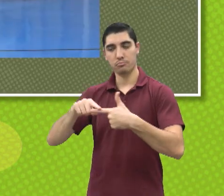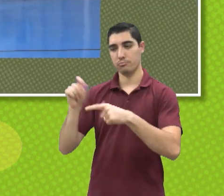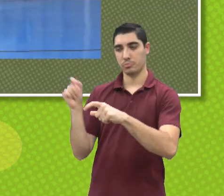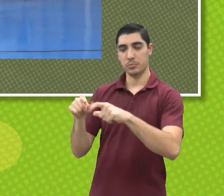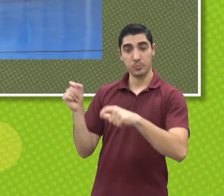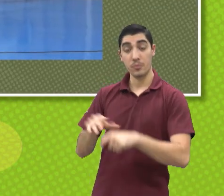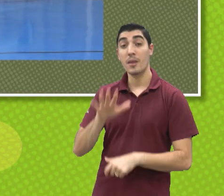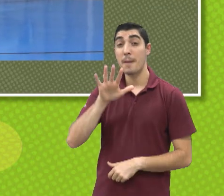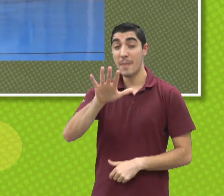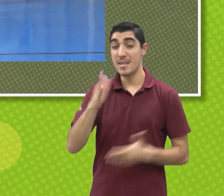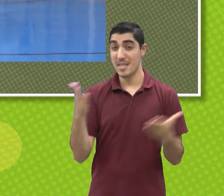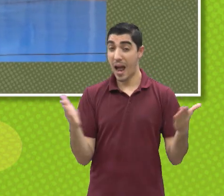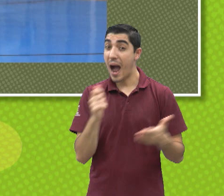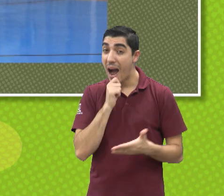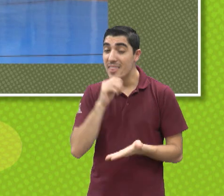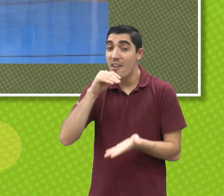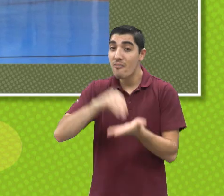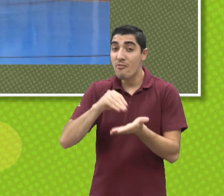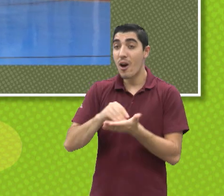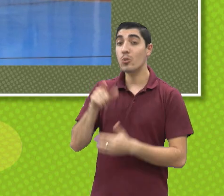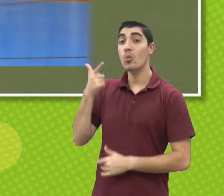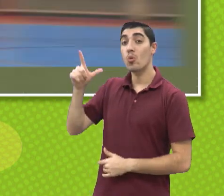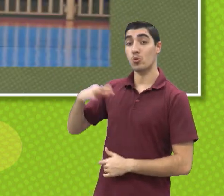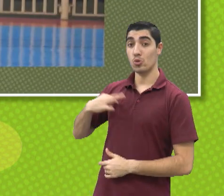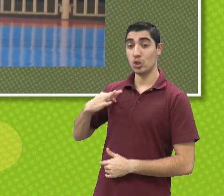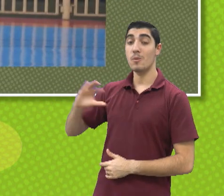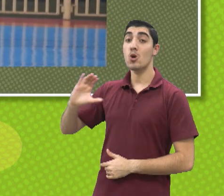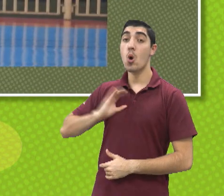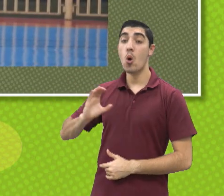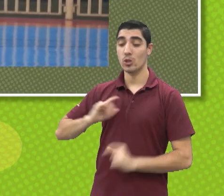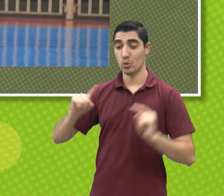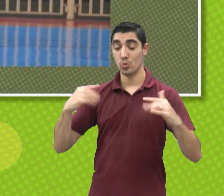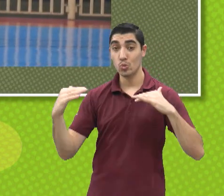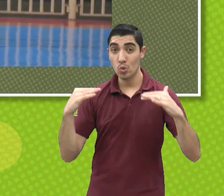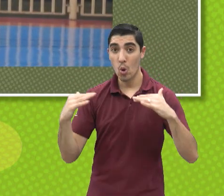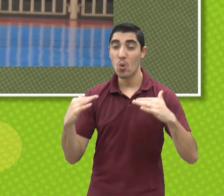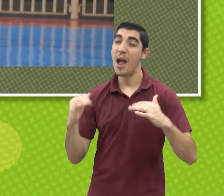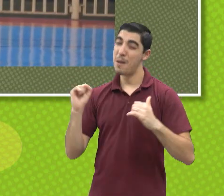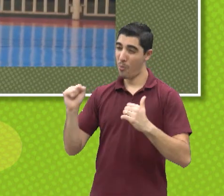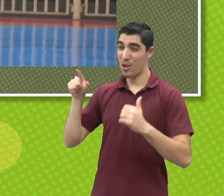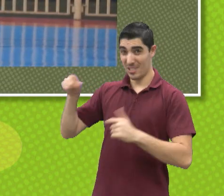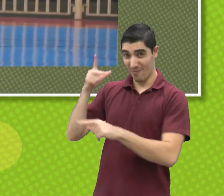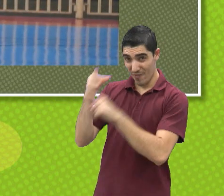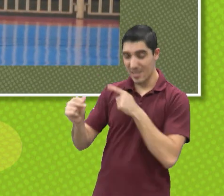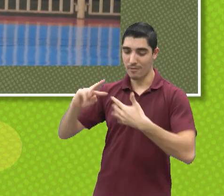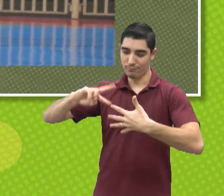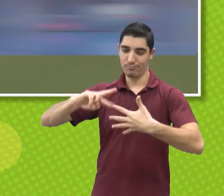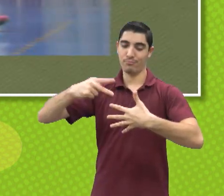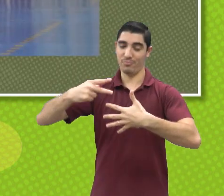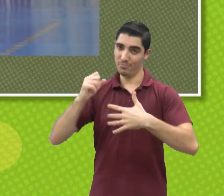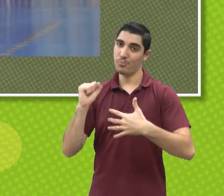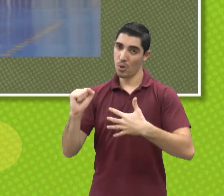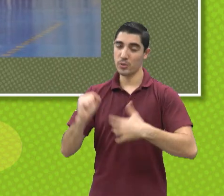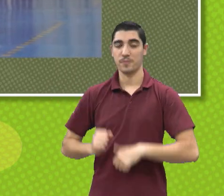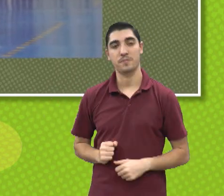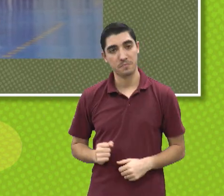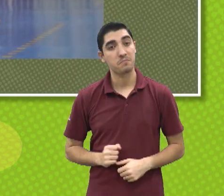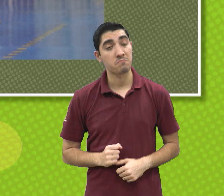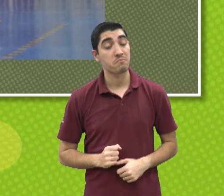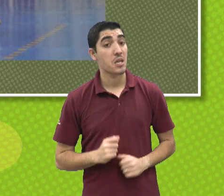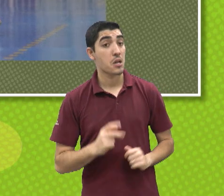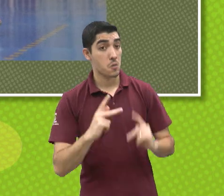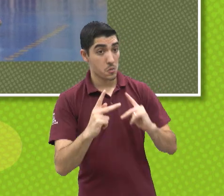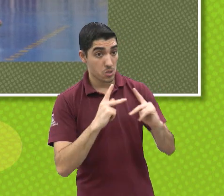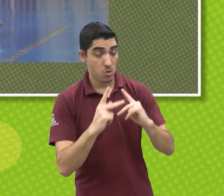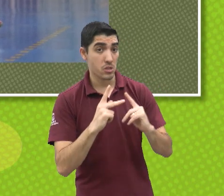o Corinthians, que tem mais um jogo para fazer. Eu explico já já, Bruno. Mas o importante é que venceu a equipe da Uimpro. Venceu. Toda vitória fora de